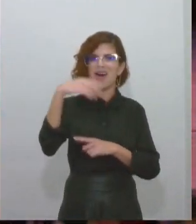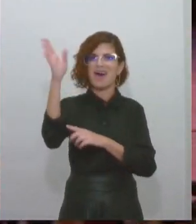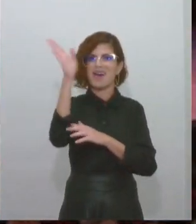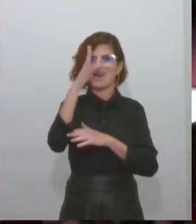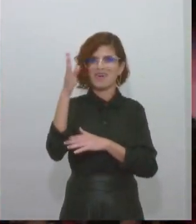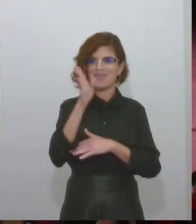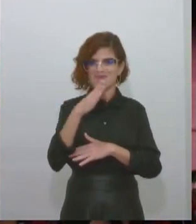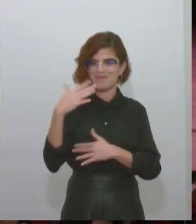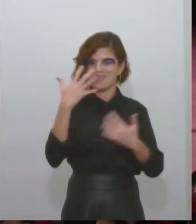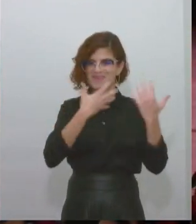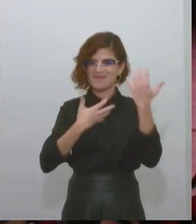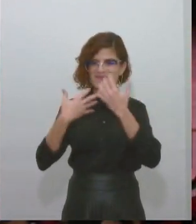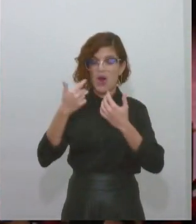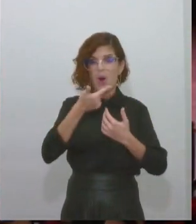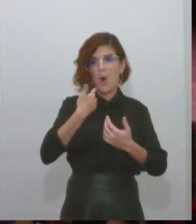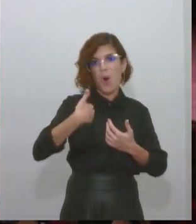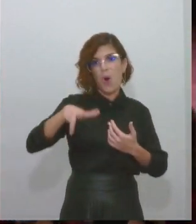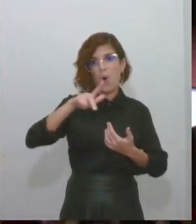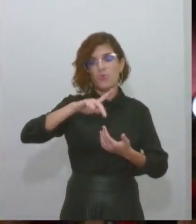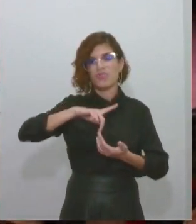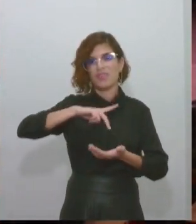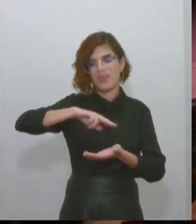clássico.